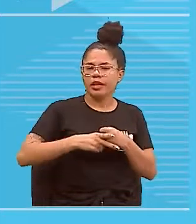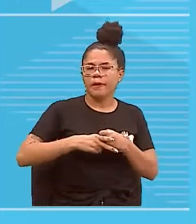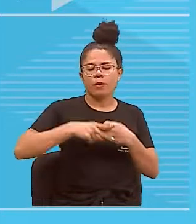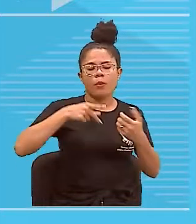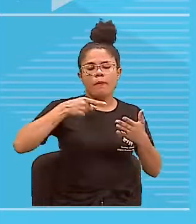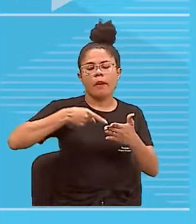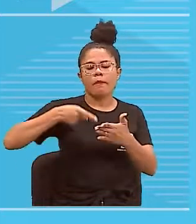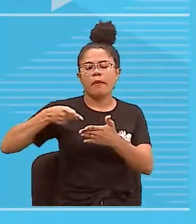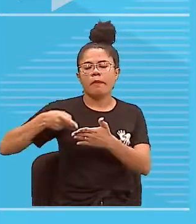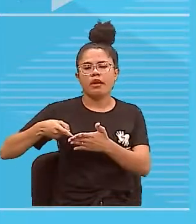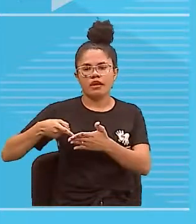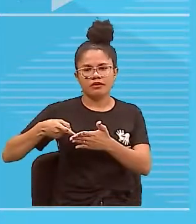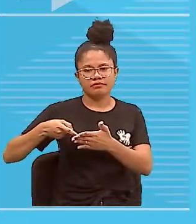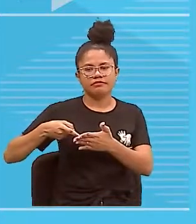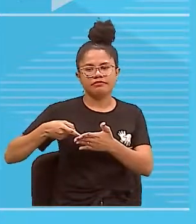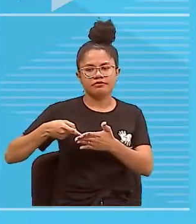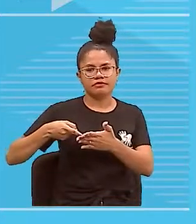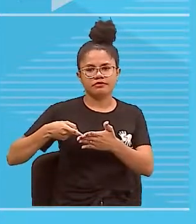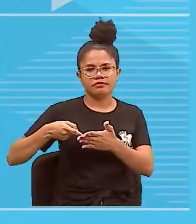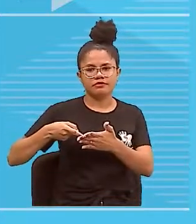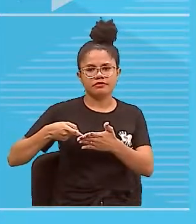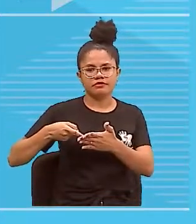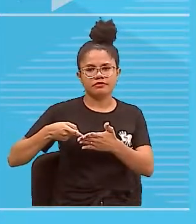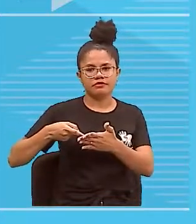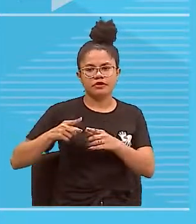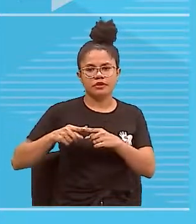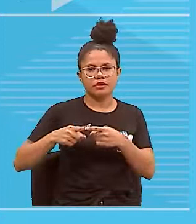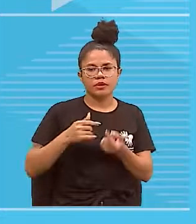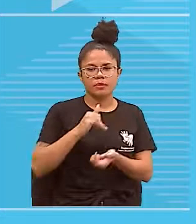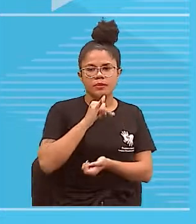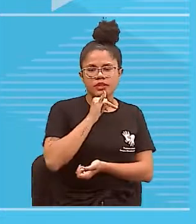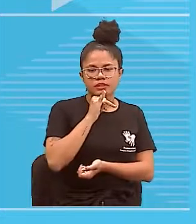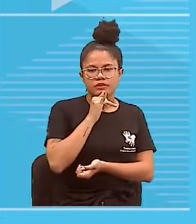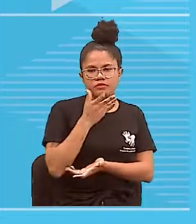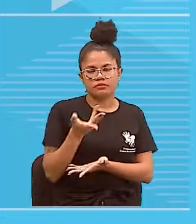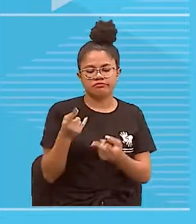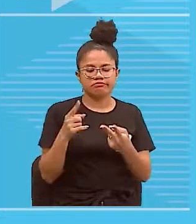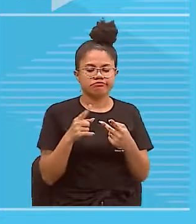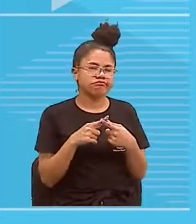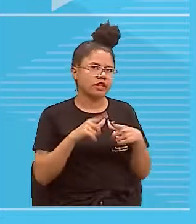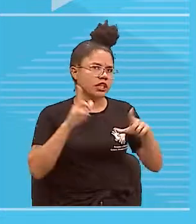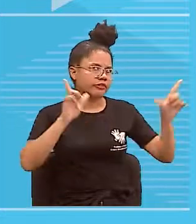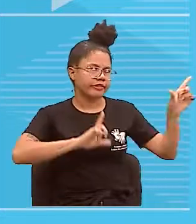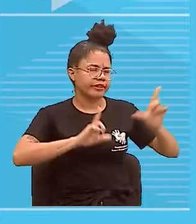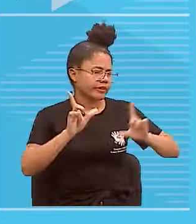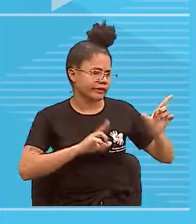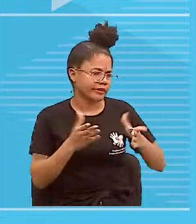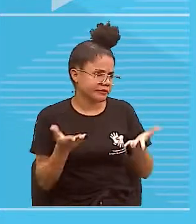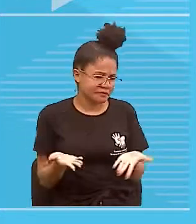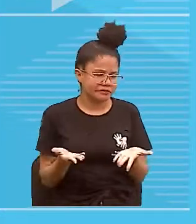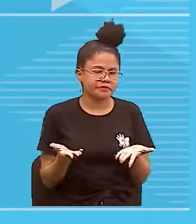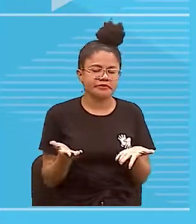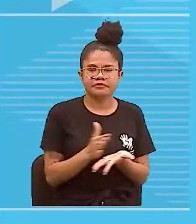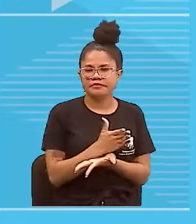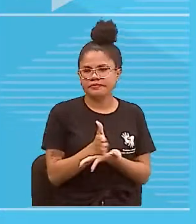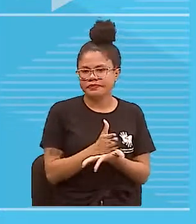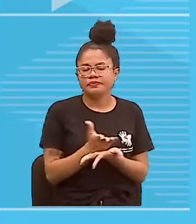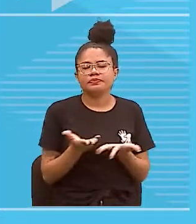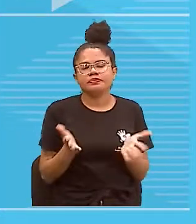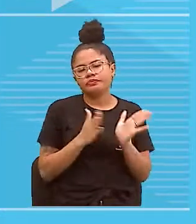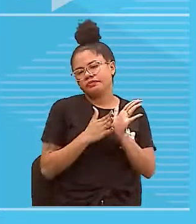imperativo imperativo é por exemplo na propaganda propaganda comercial